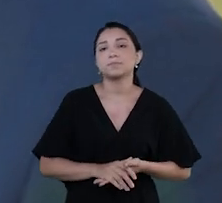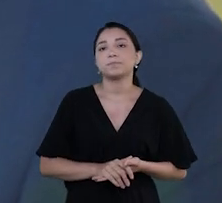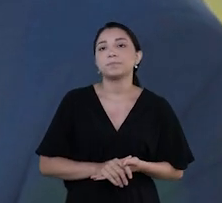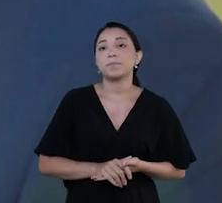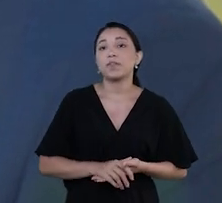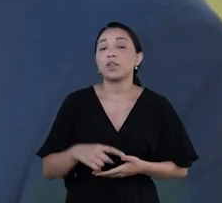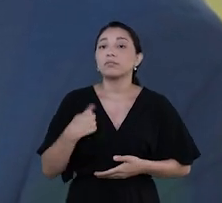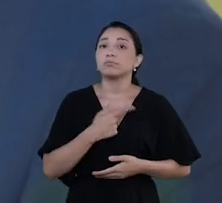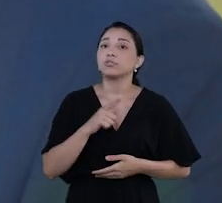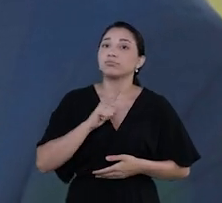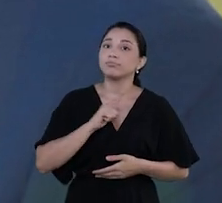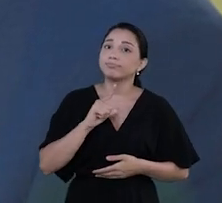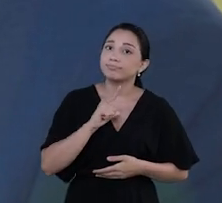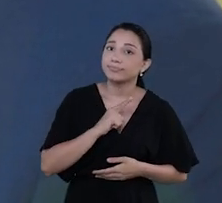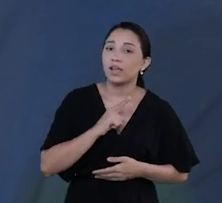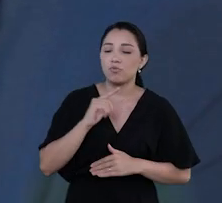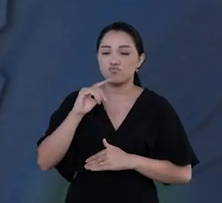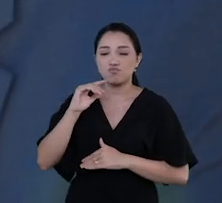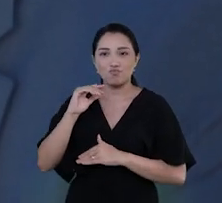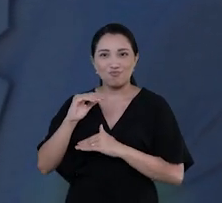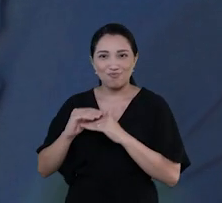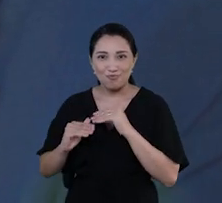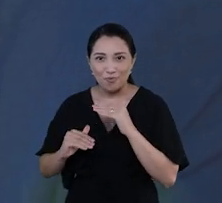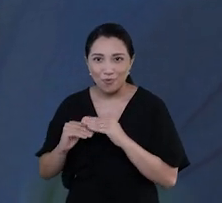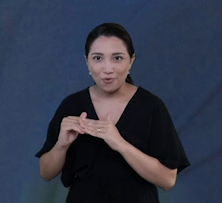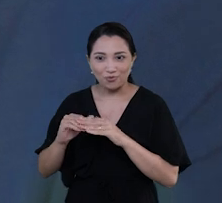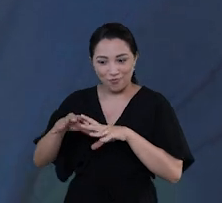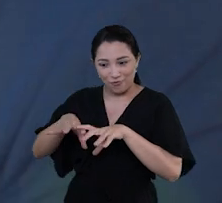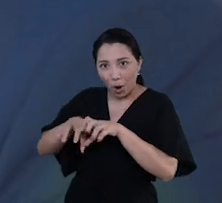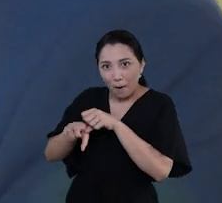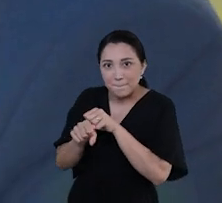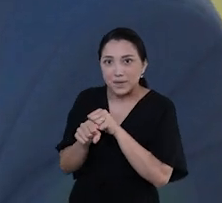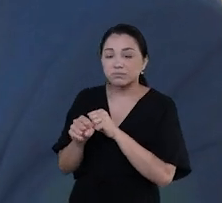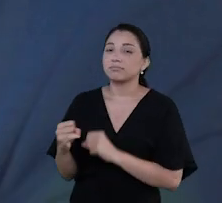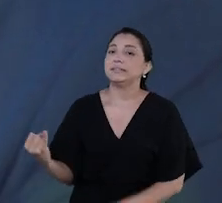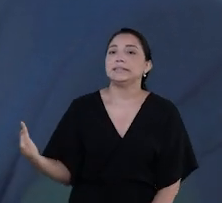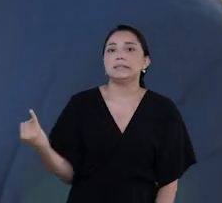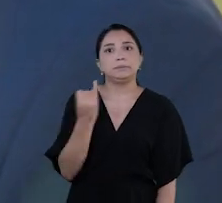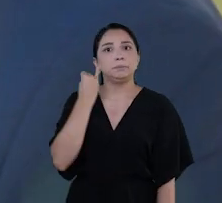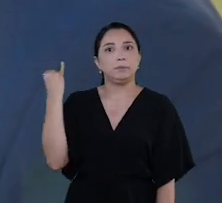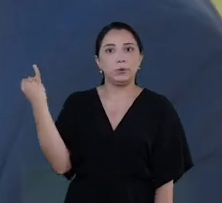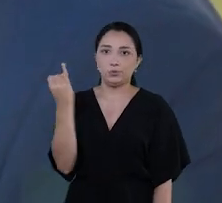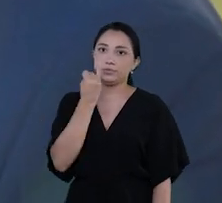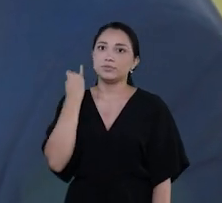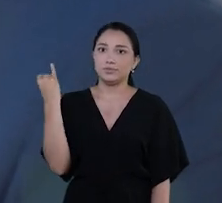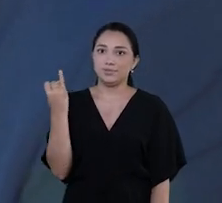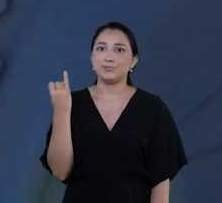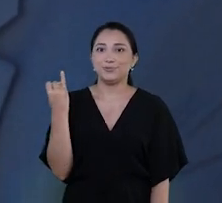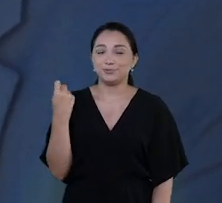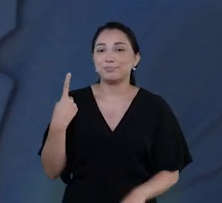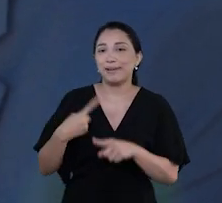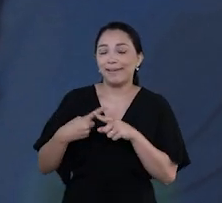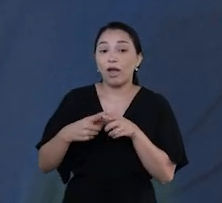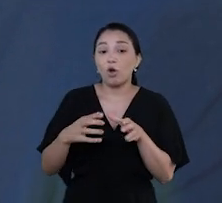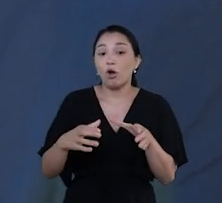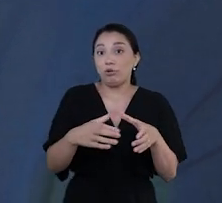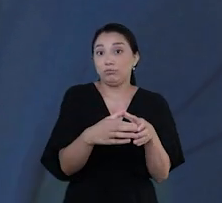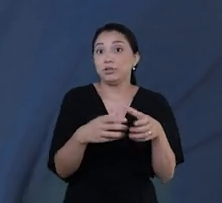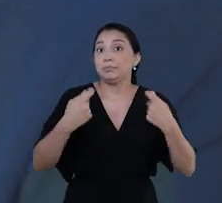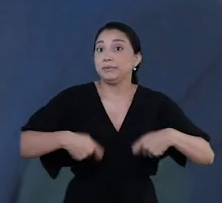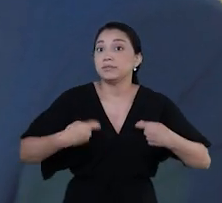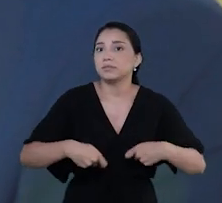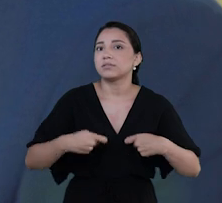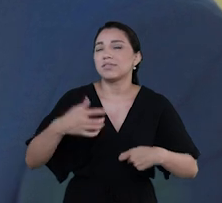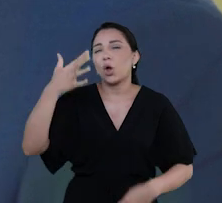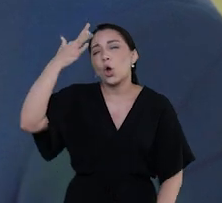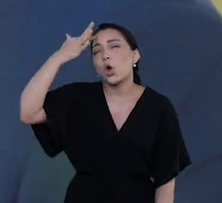Formação muito importante para tentar né que a a comunidade possa compreender a gente também